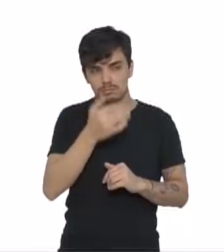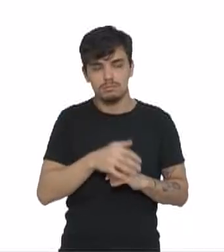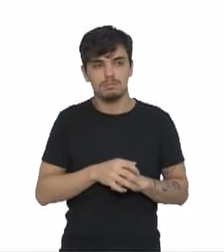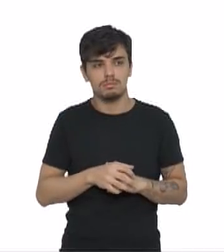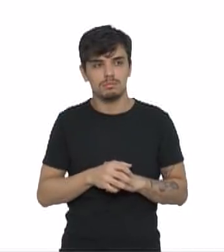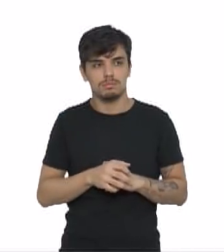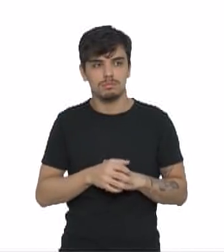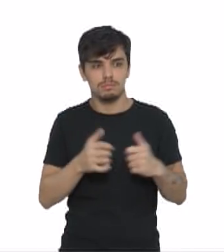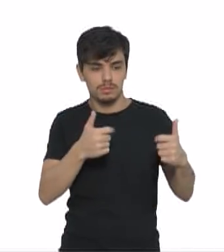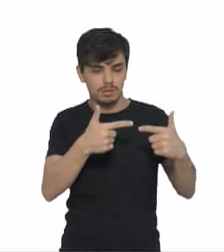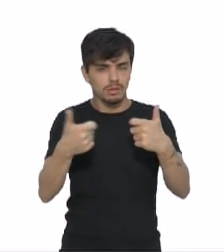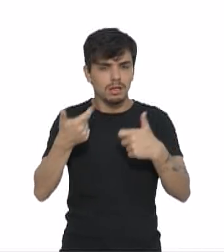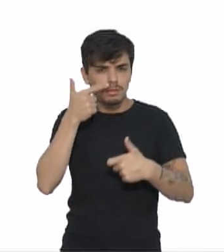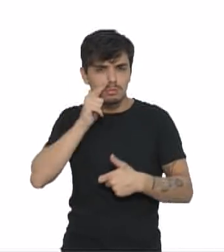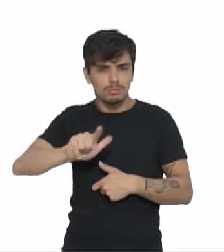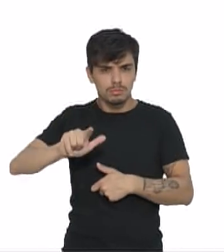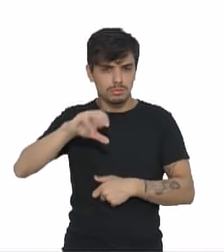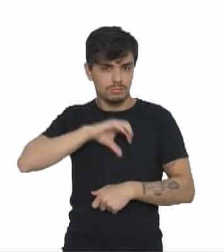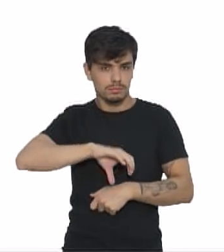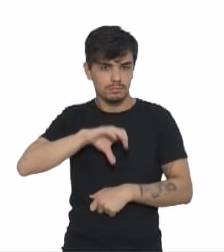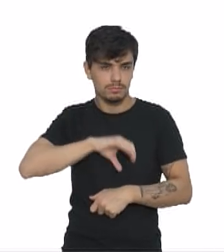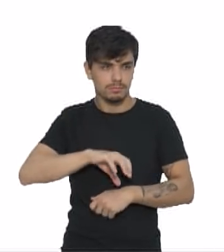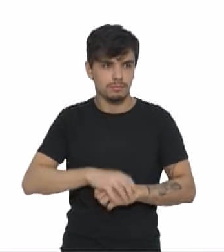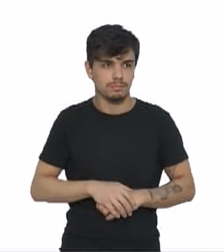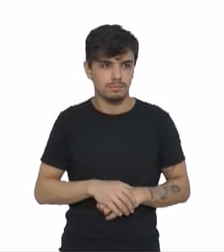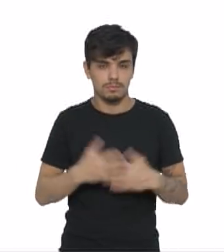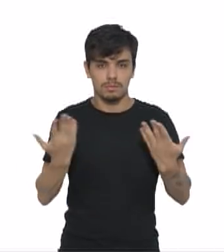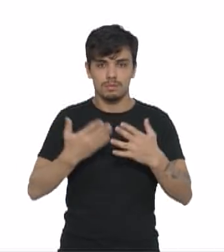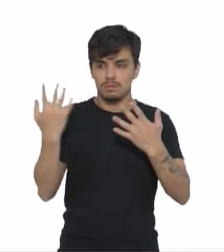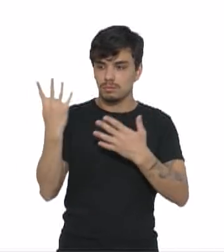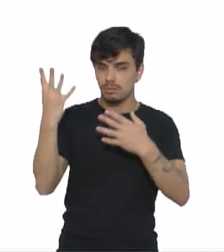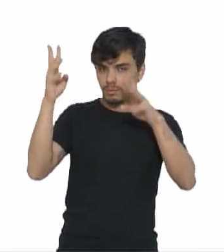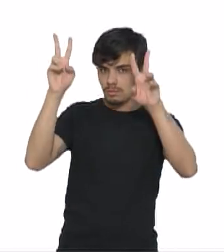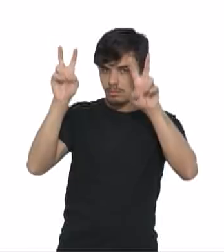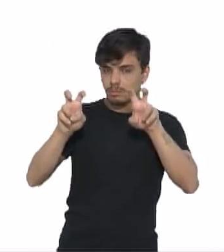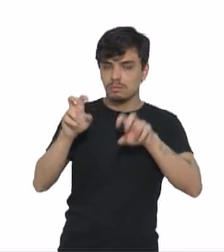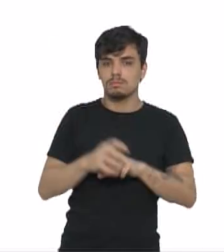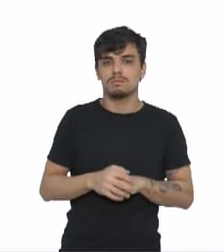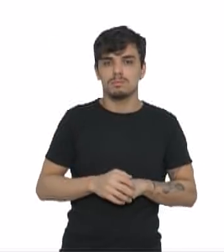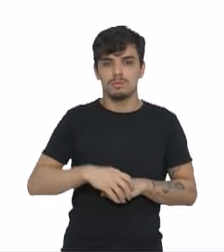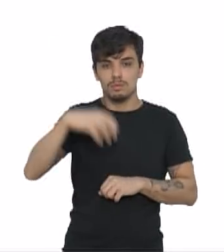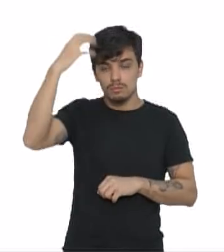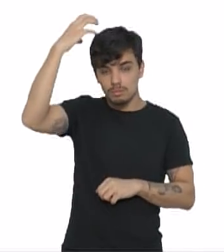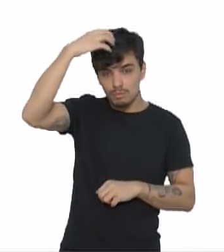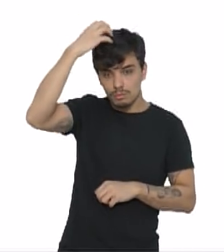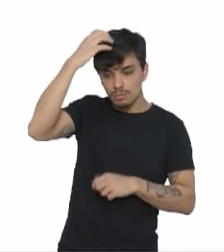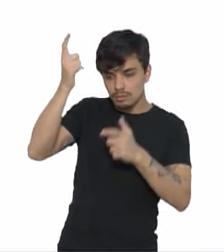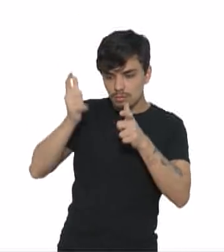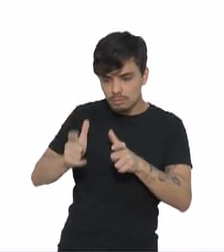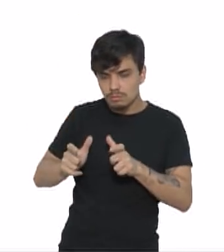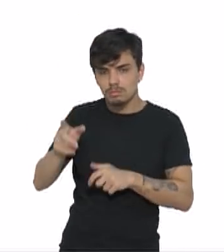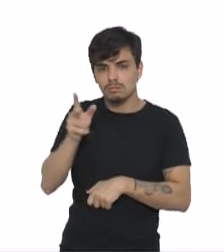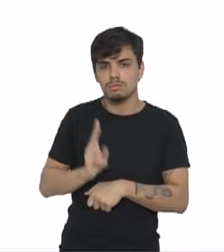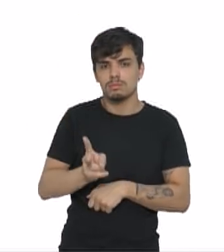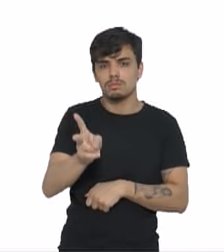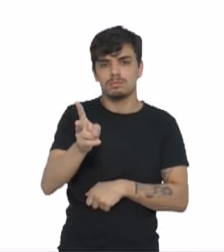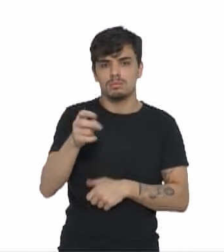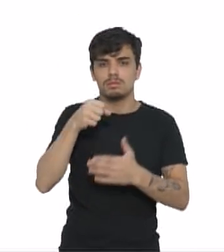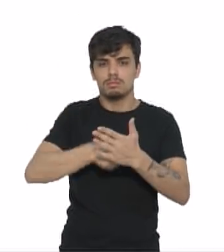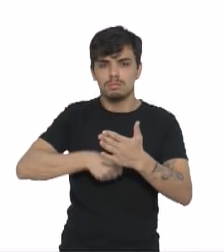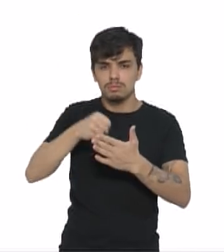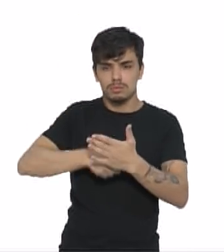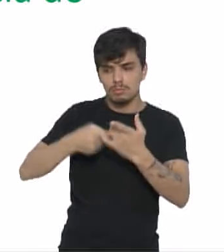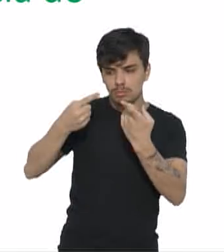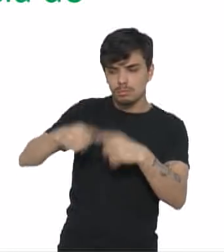Guerra de Reconquista Portuguesa. Vamos para o nosso quarto tema. Os reis dessa dinastia continuaram lutando contra os árabes.